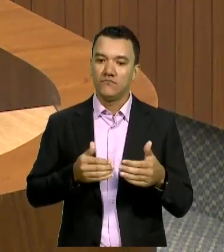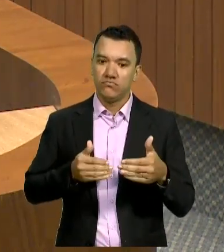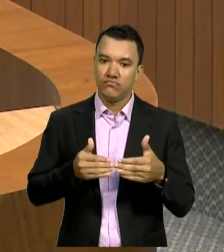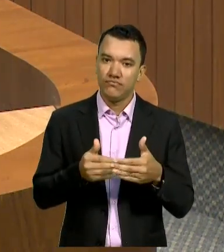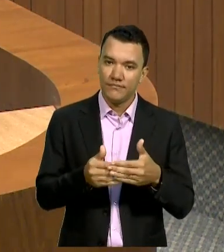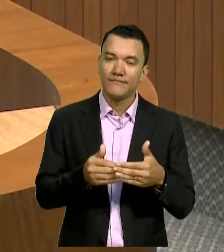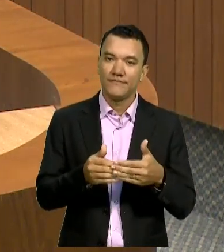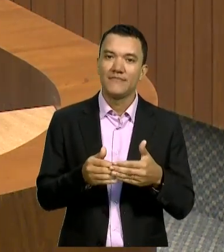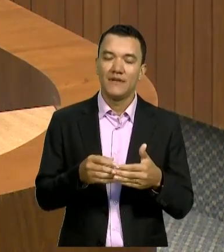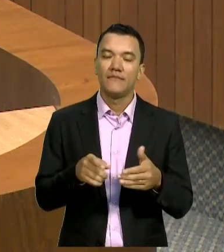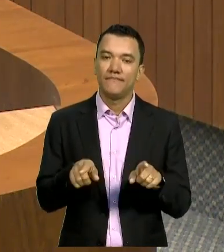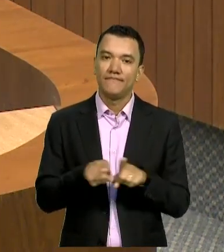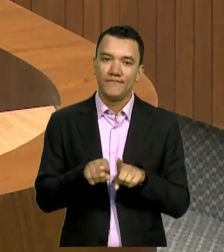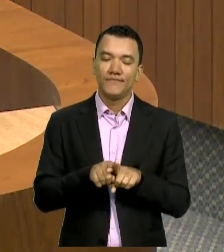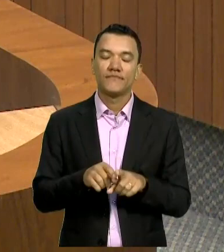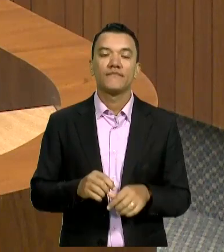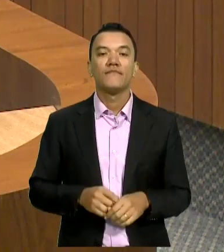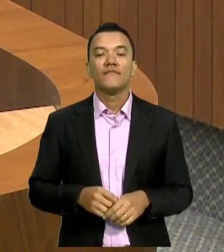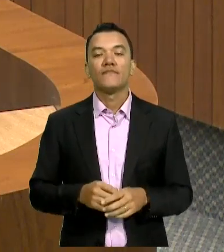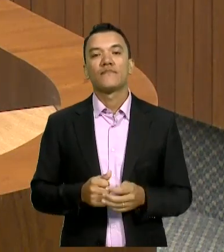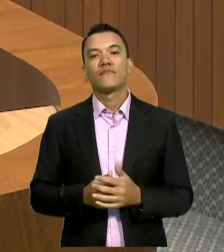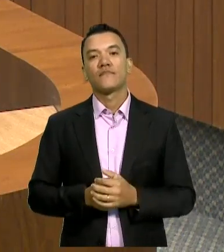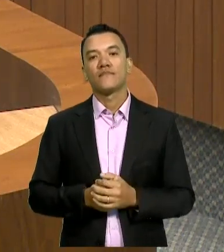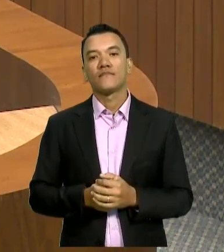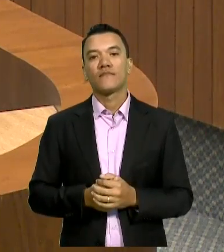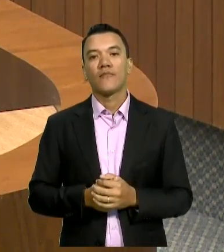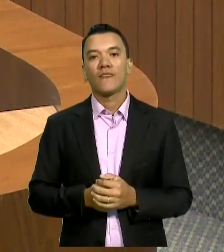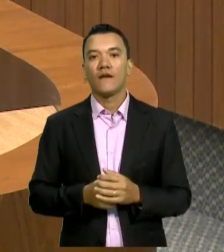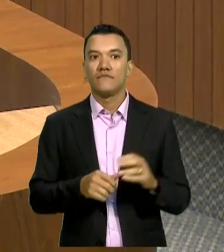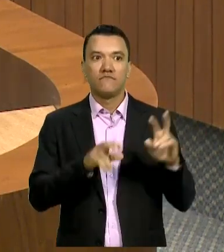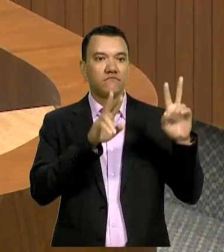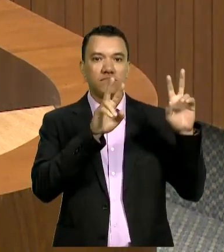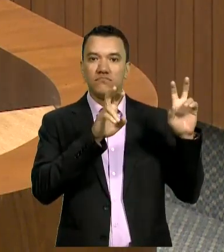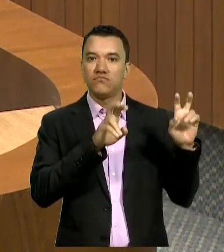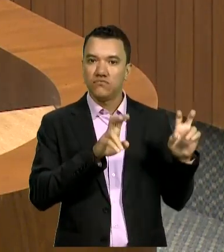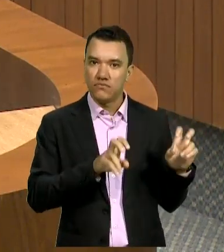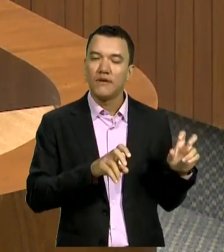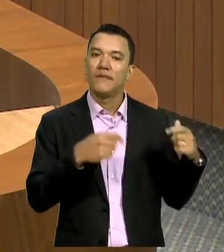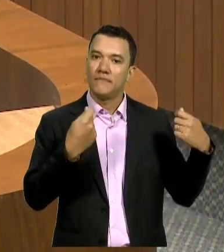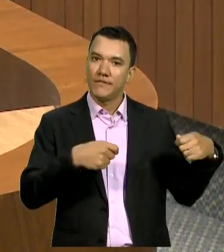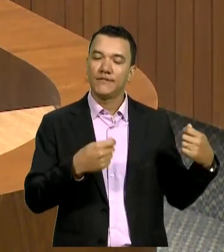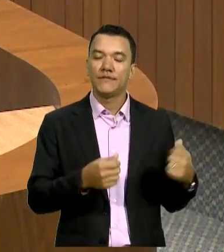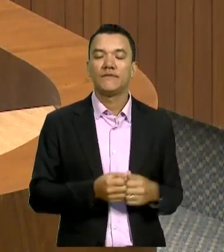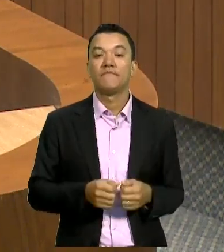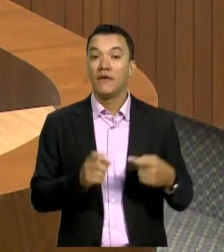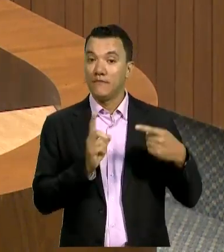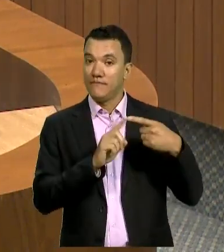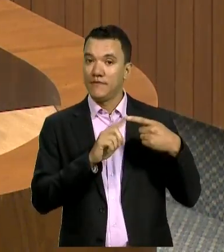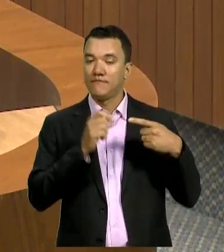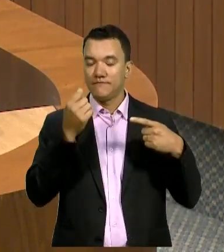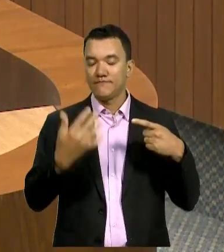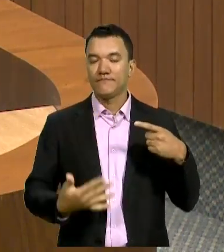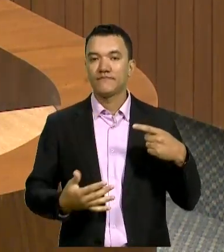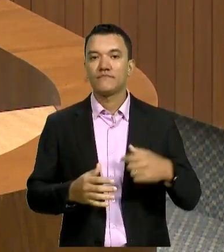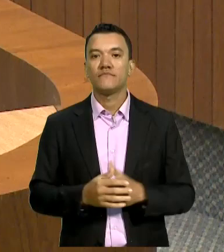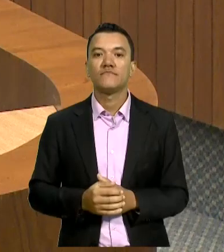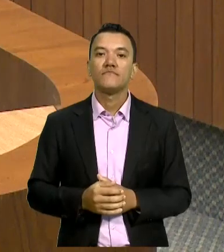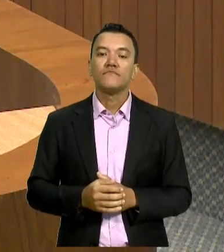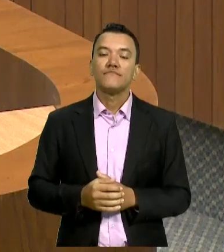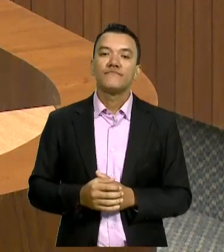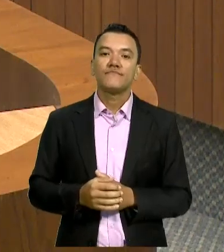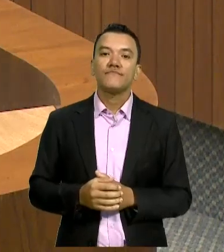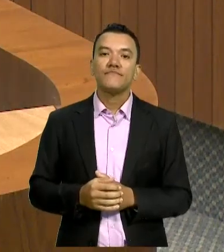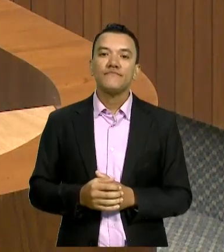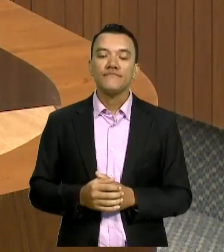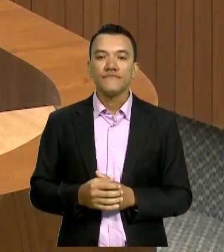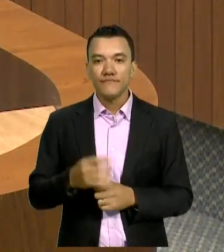também, para trazer a quantidade de pautas que são necessárias. A primeira delas é comemorar a